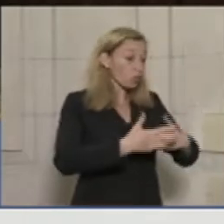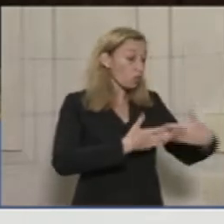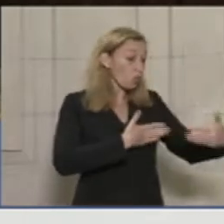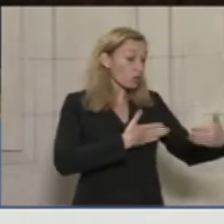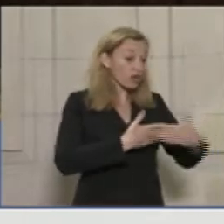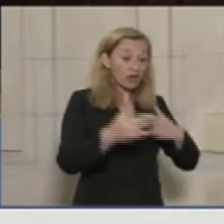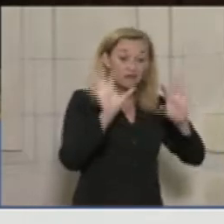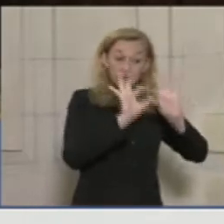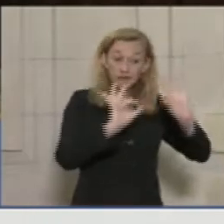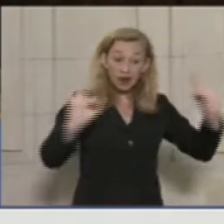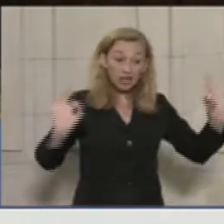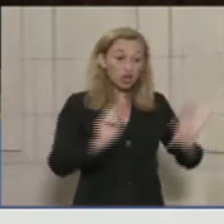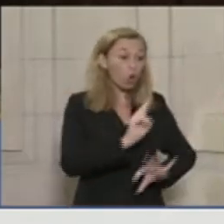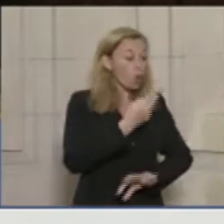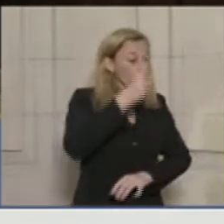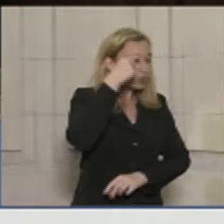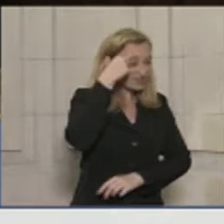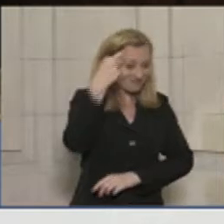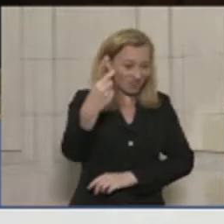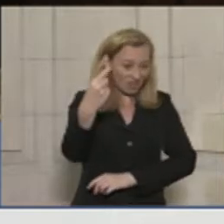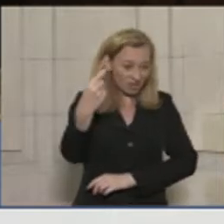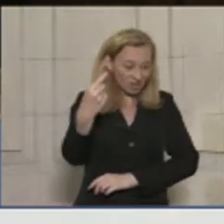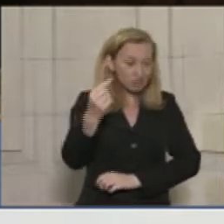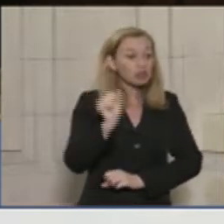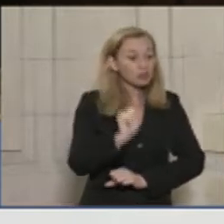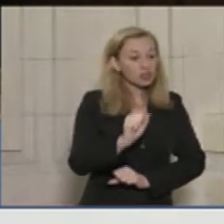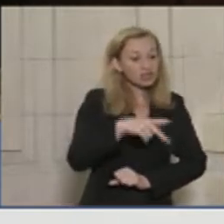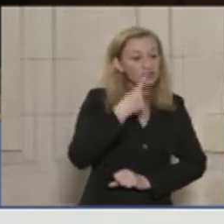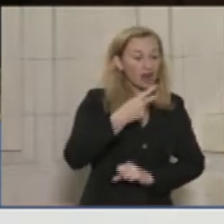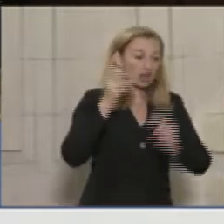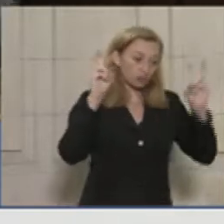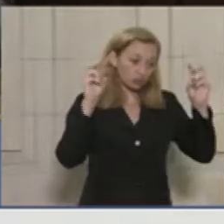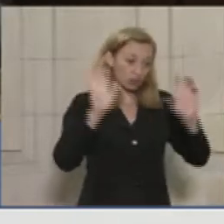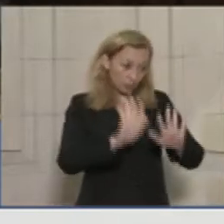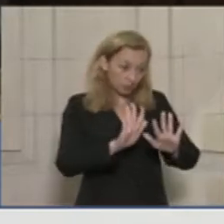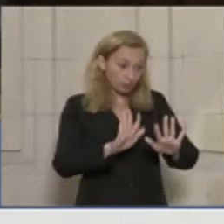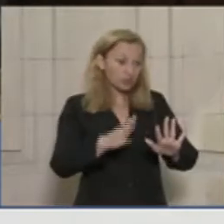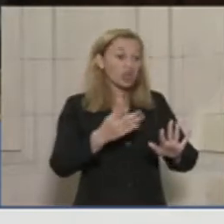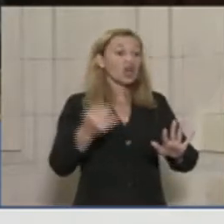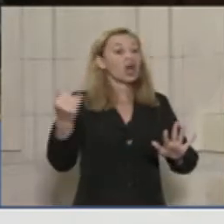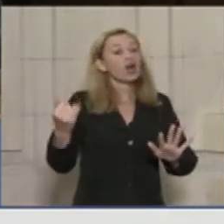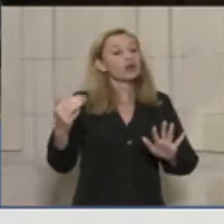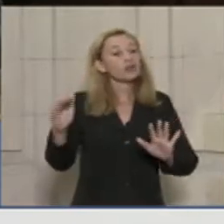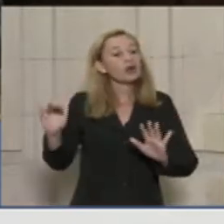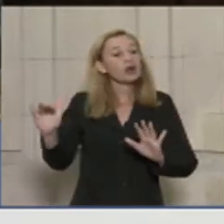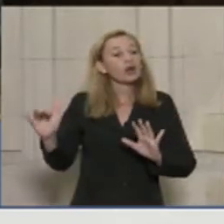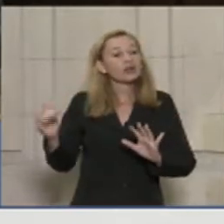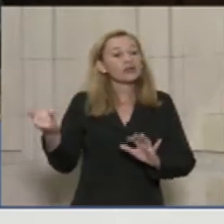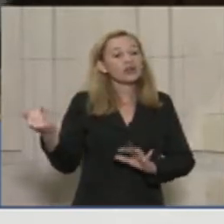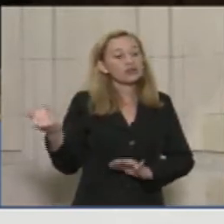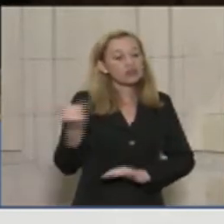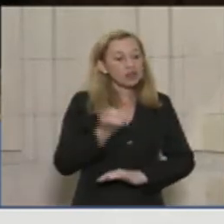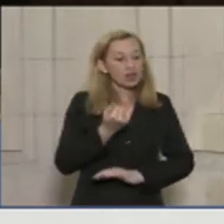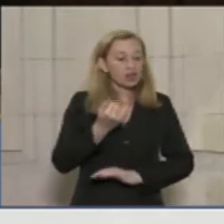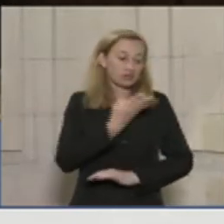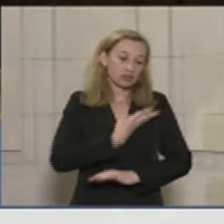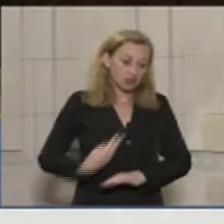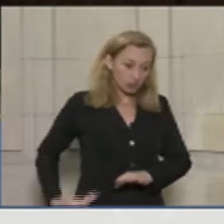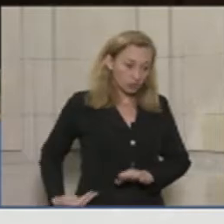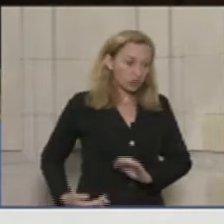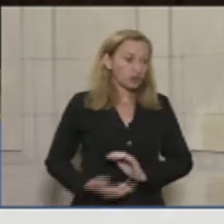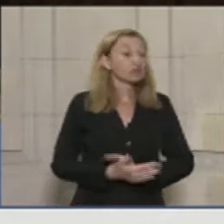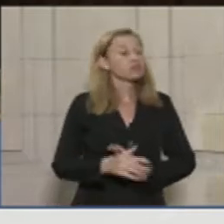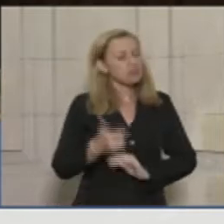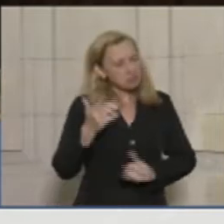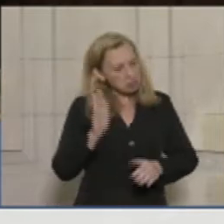frase, qualquer ideia que pudesse tratar desse tema. No entanto, isso veio com uma mensagem do governador. Mas tem mais problemas,